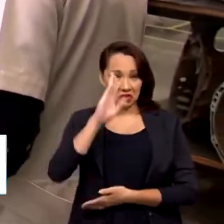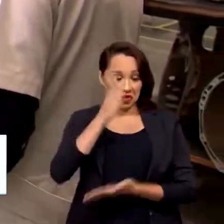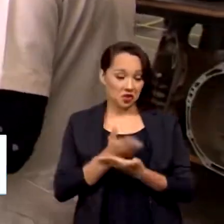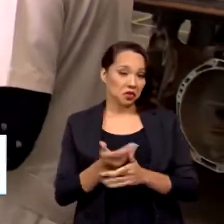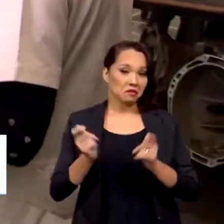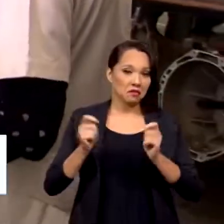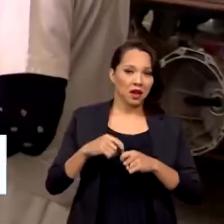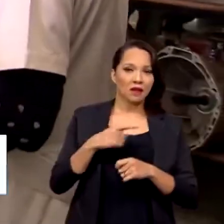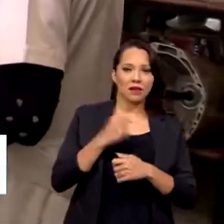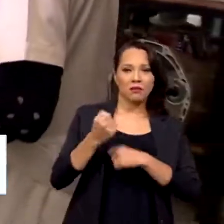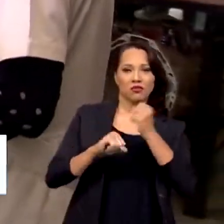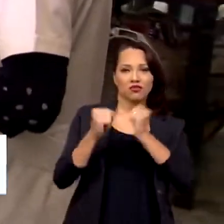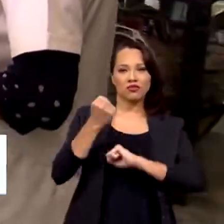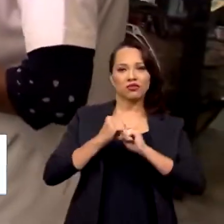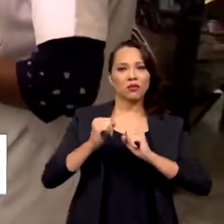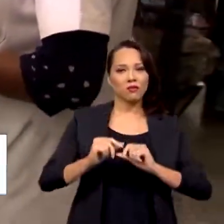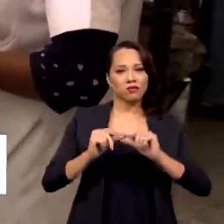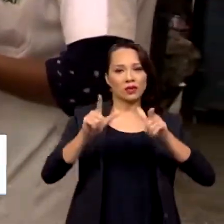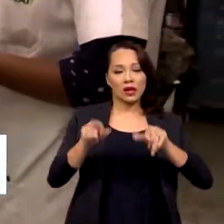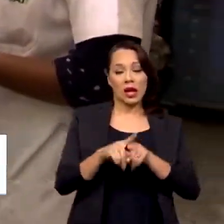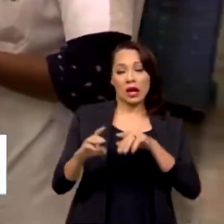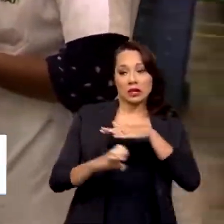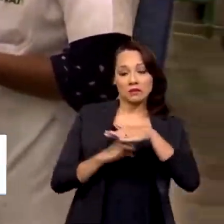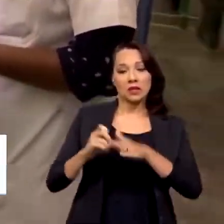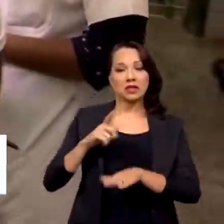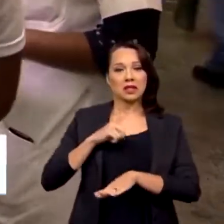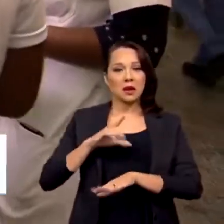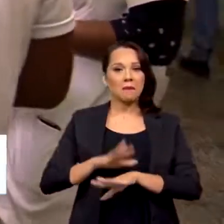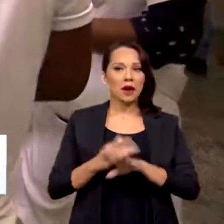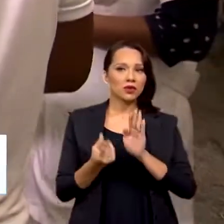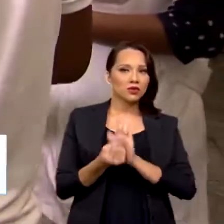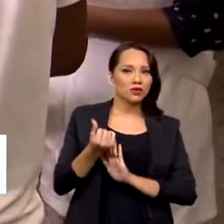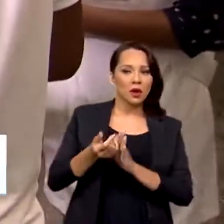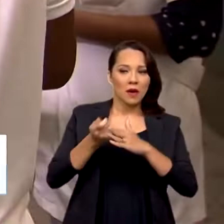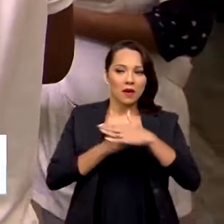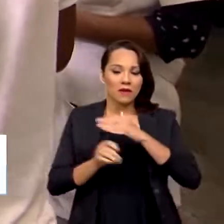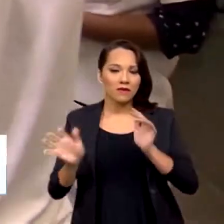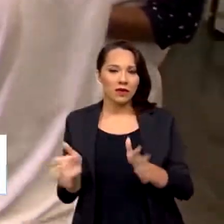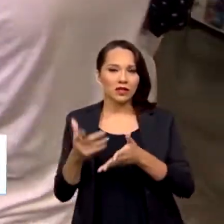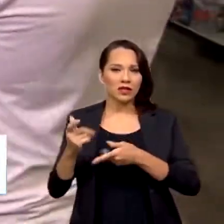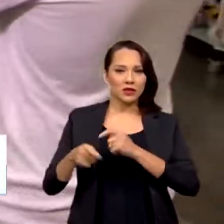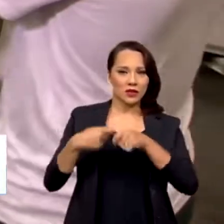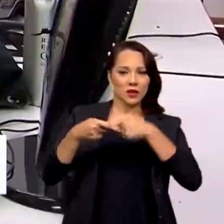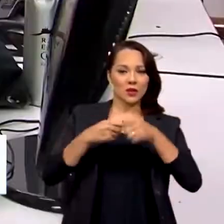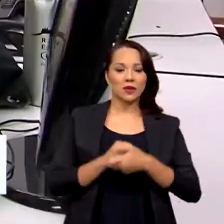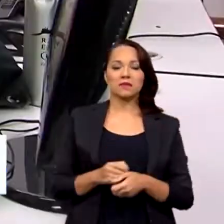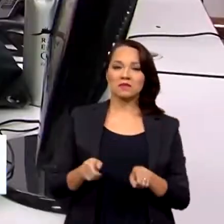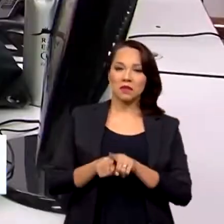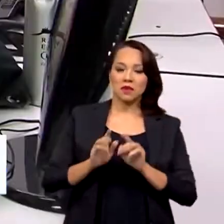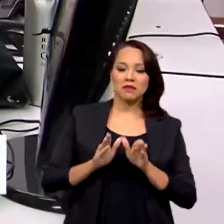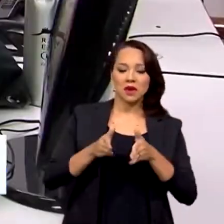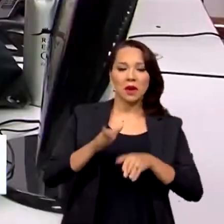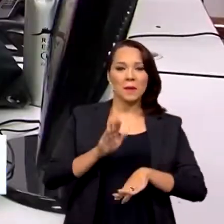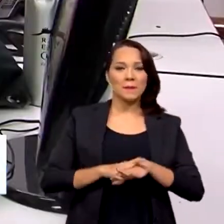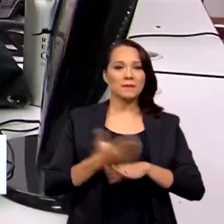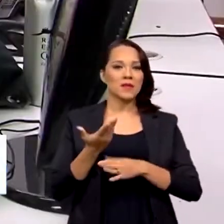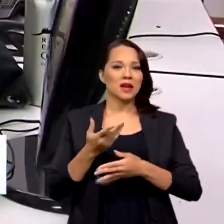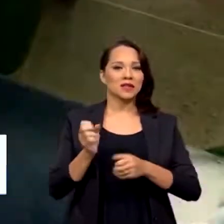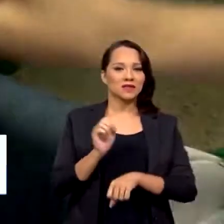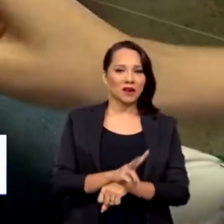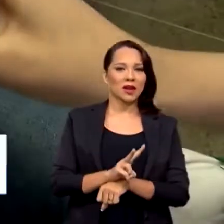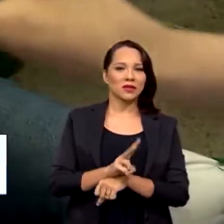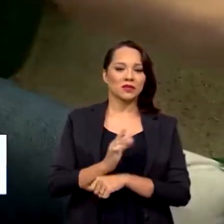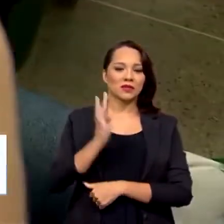elevar a produtividade das empresas, as empresas terão mais recursos para investir em seus negócios e voltar e gerar mais vagas formais no